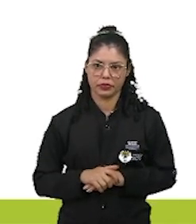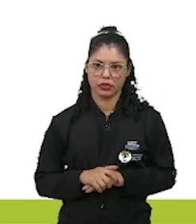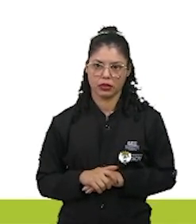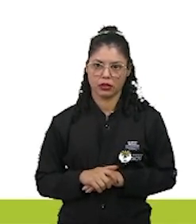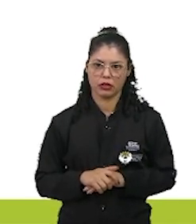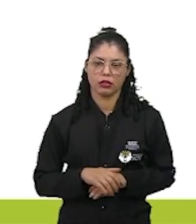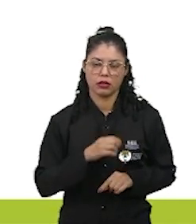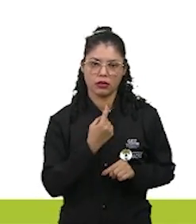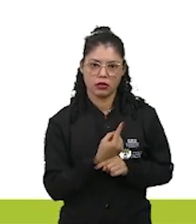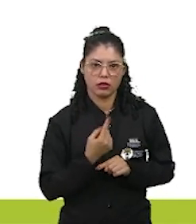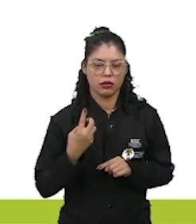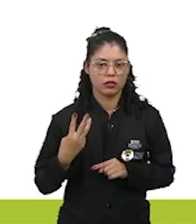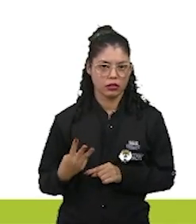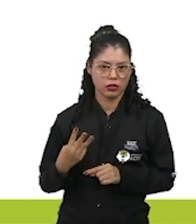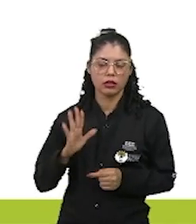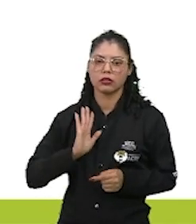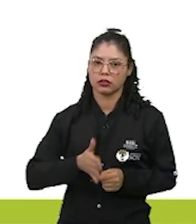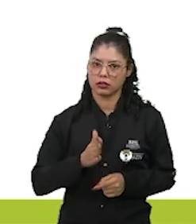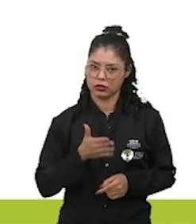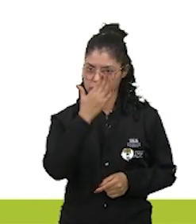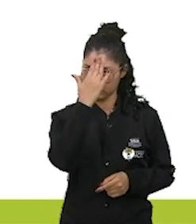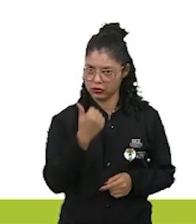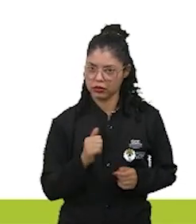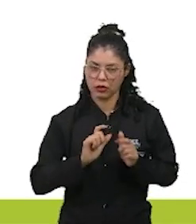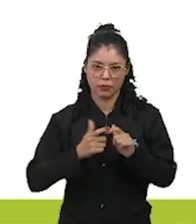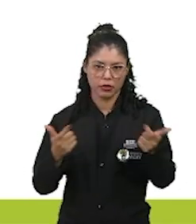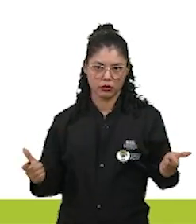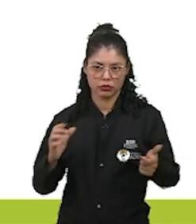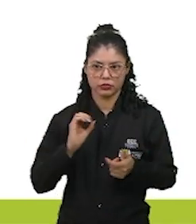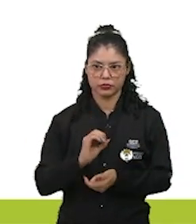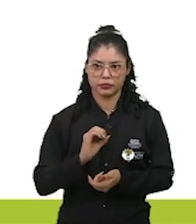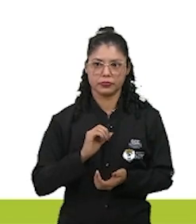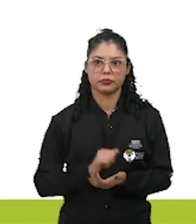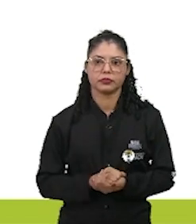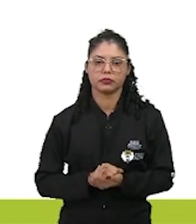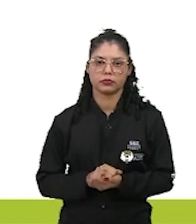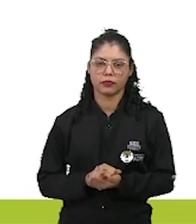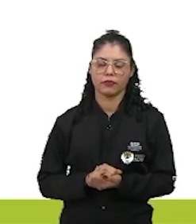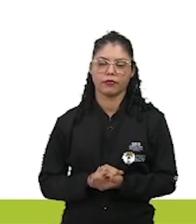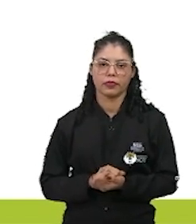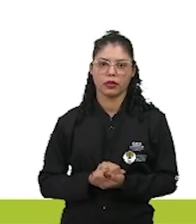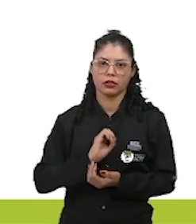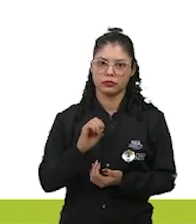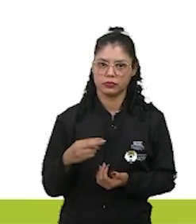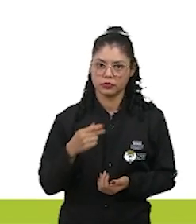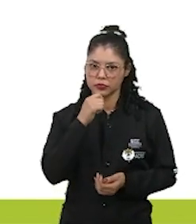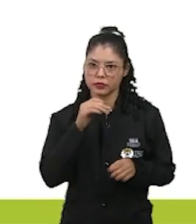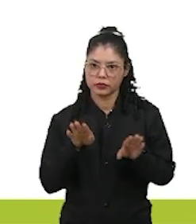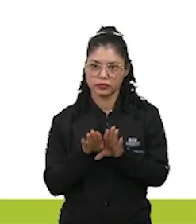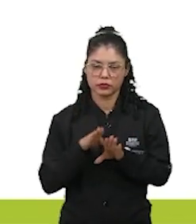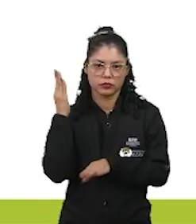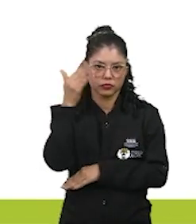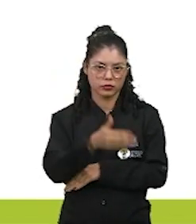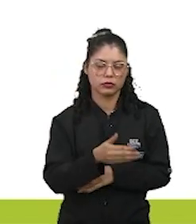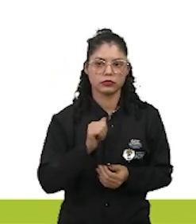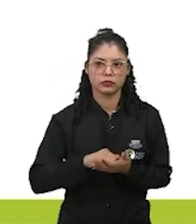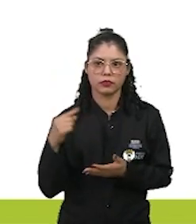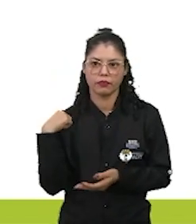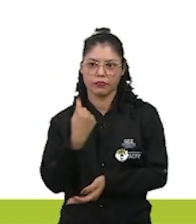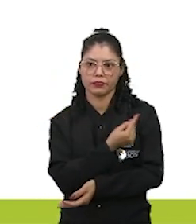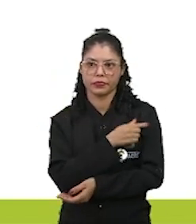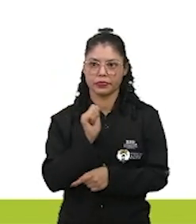quadrante 3, a gente já sabe que esse A é maior que zero, ok? Ou seja, como eu estou mexendo com a equação da reta, o nosso